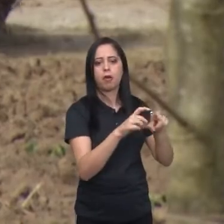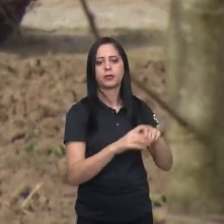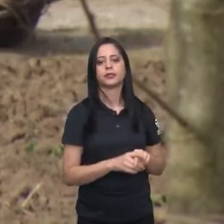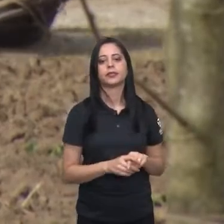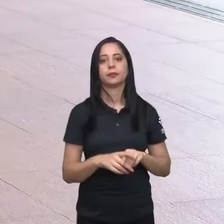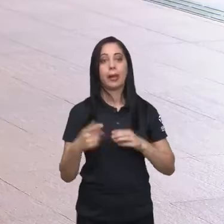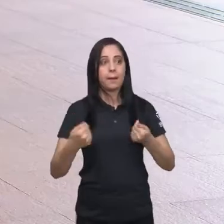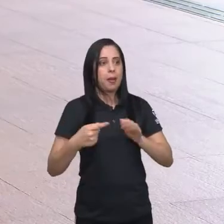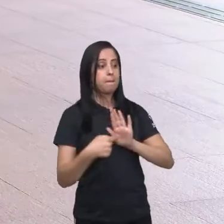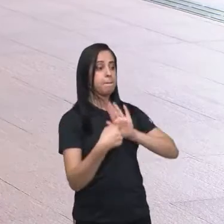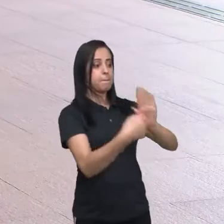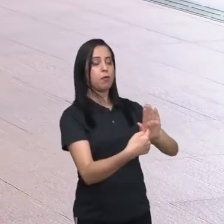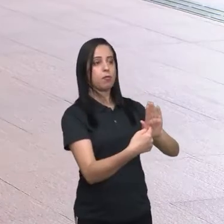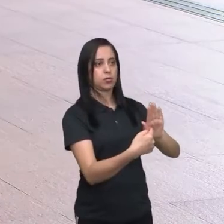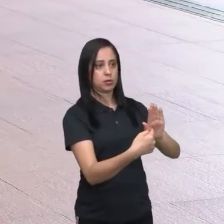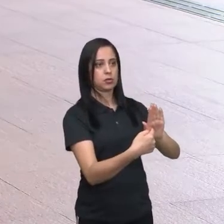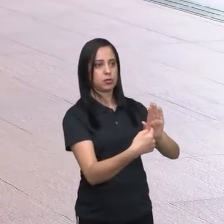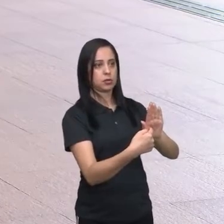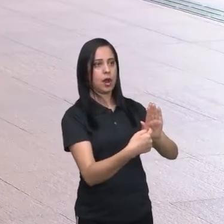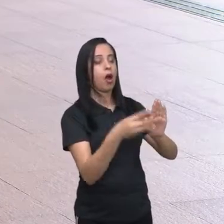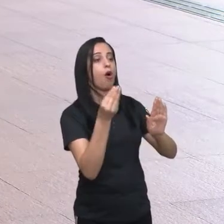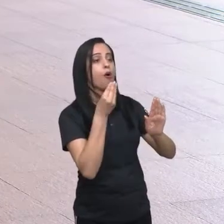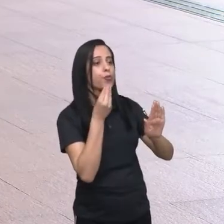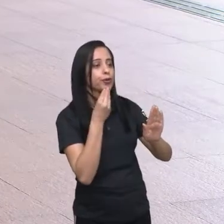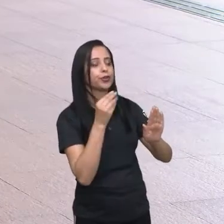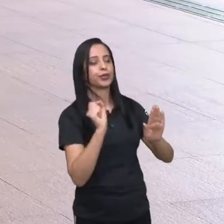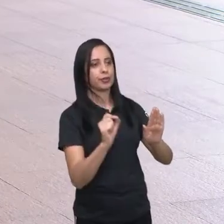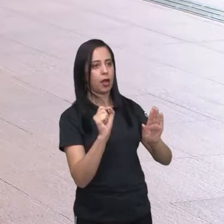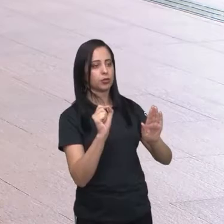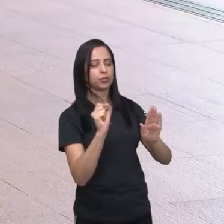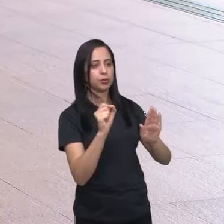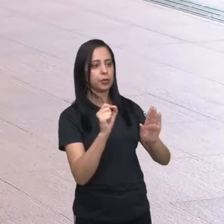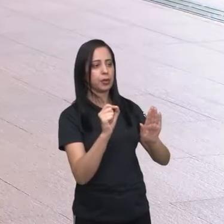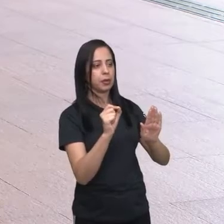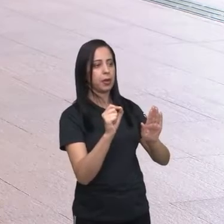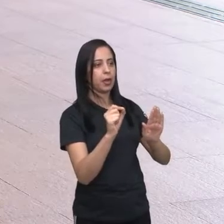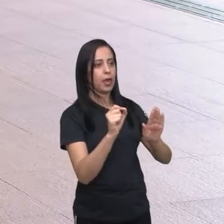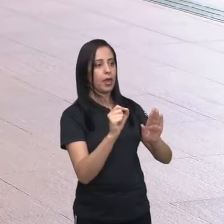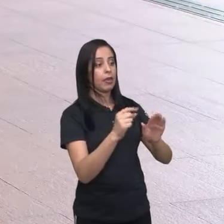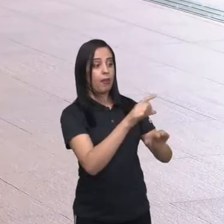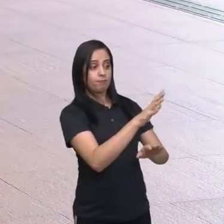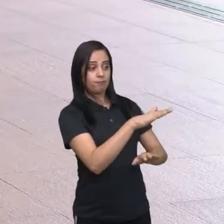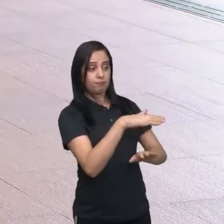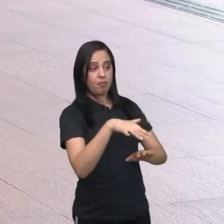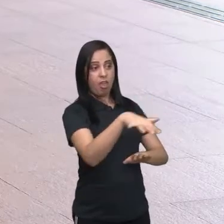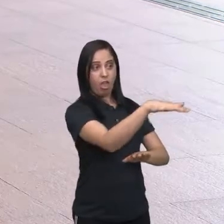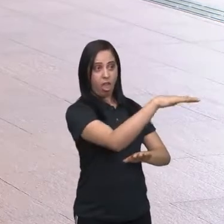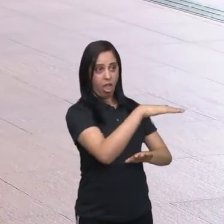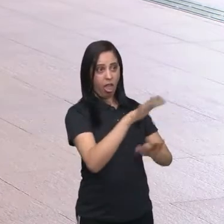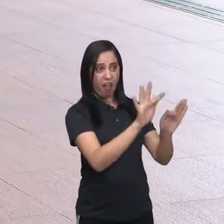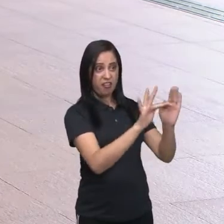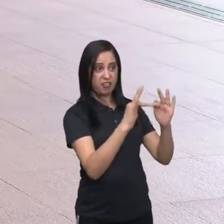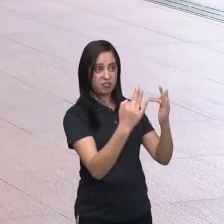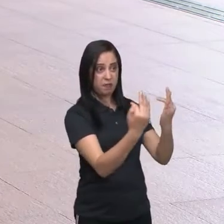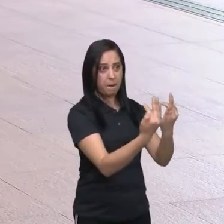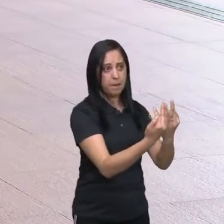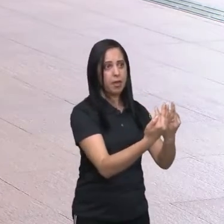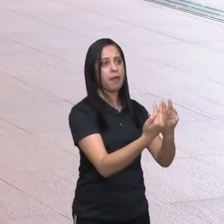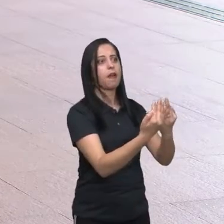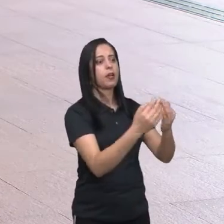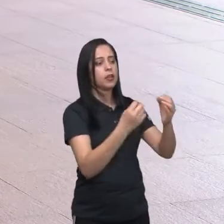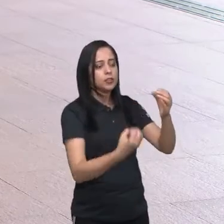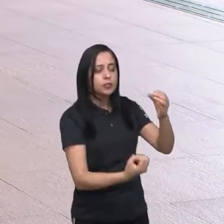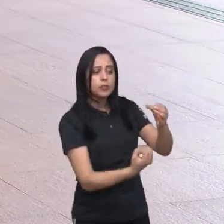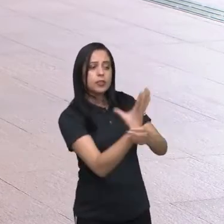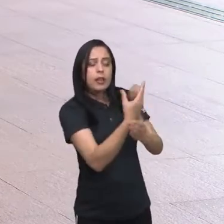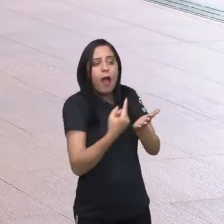da região. Apresentar para eles um modelo de negócio onde ele consiga implementar essa metodologia